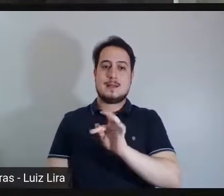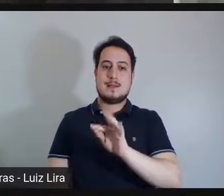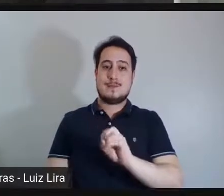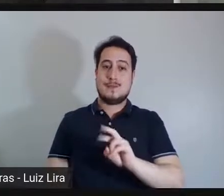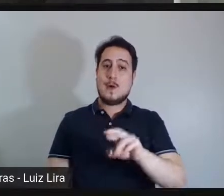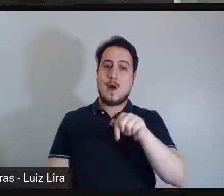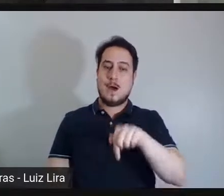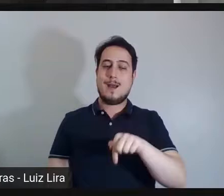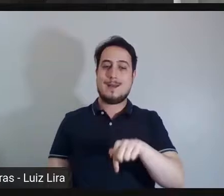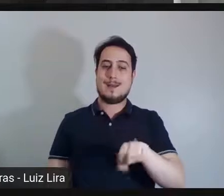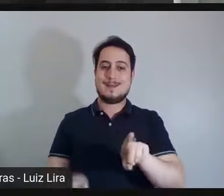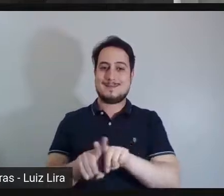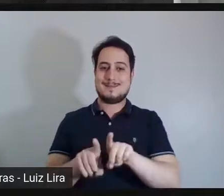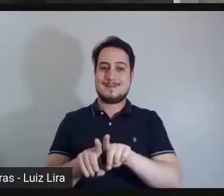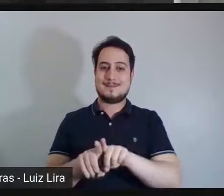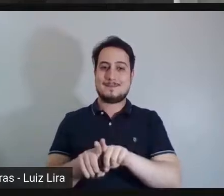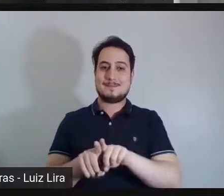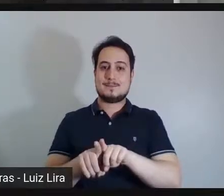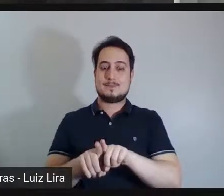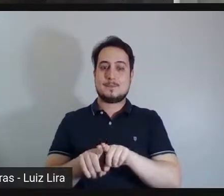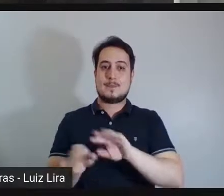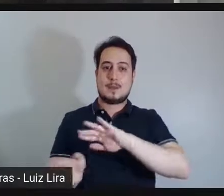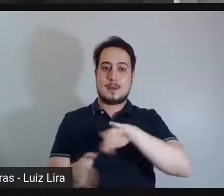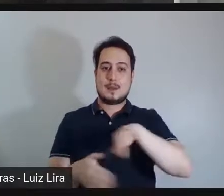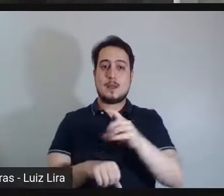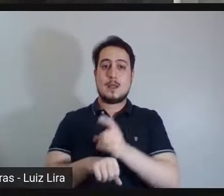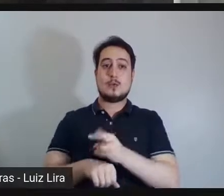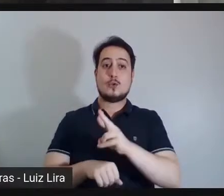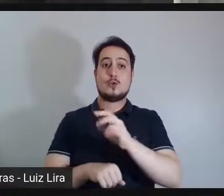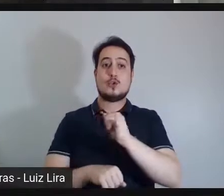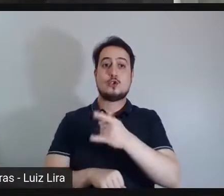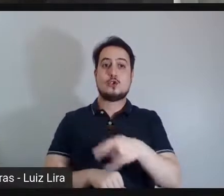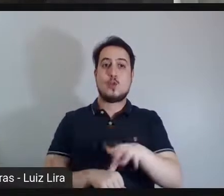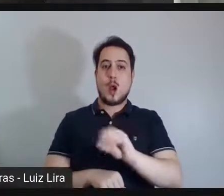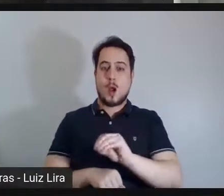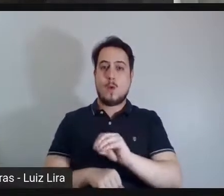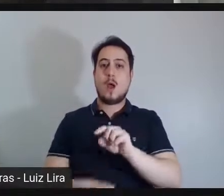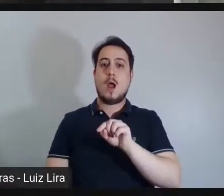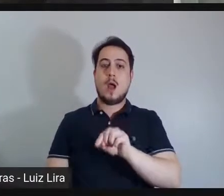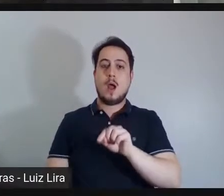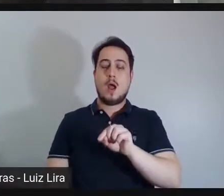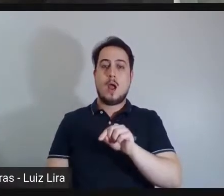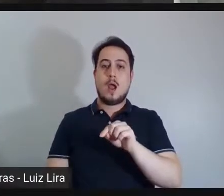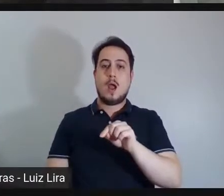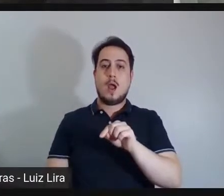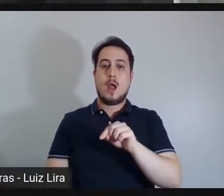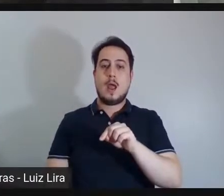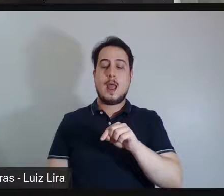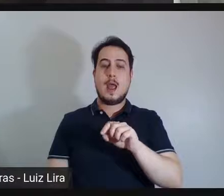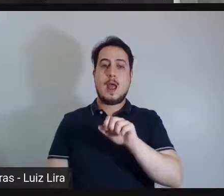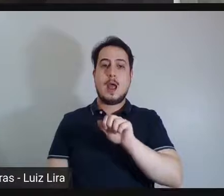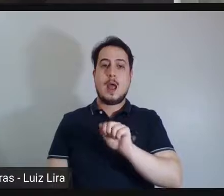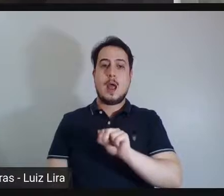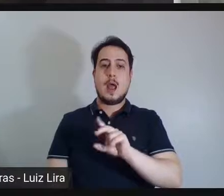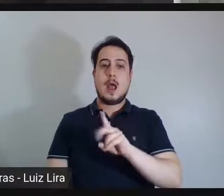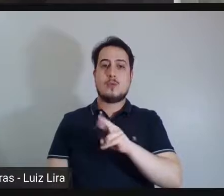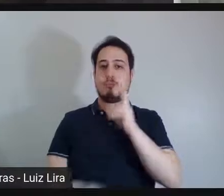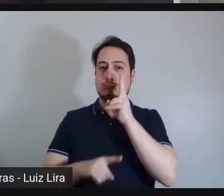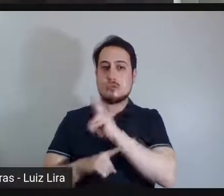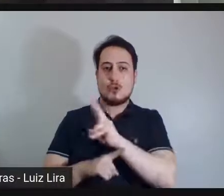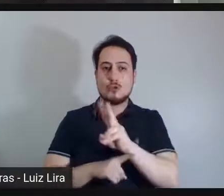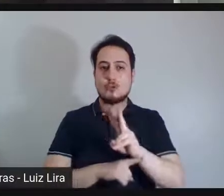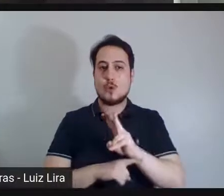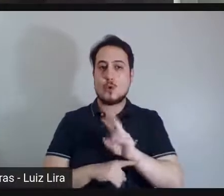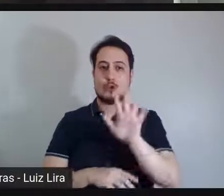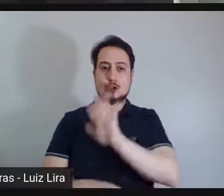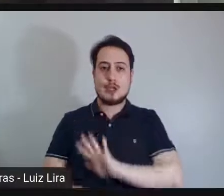aqui. Doutor João Luiz Domingues é auditor federal de Finanças e Controle